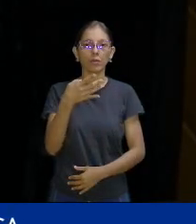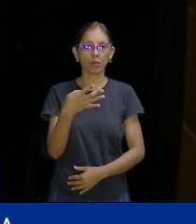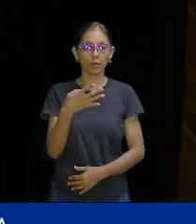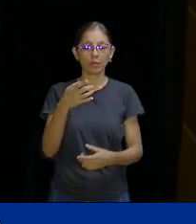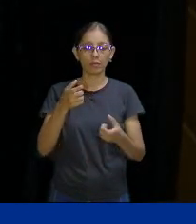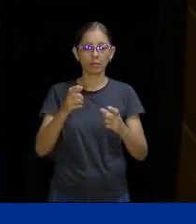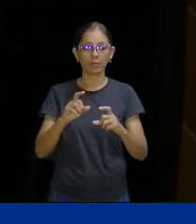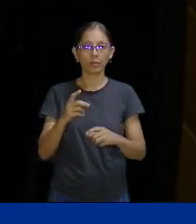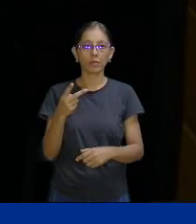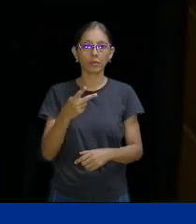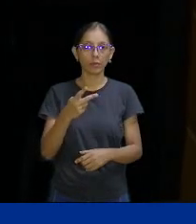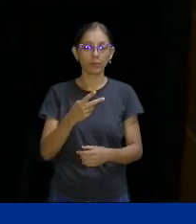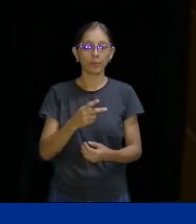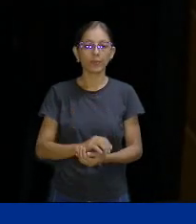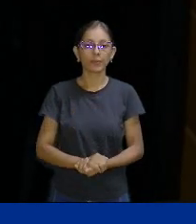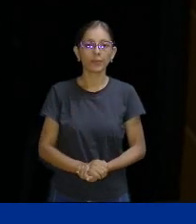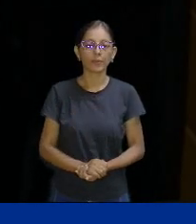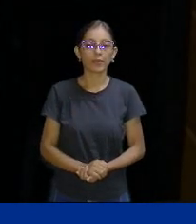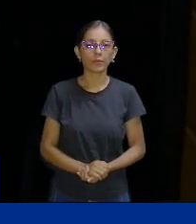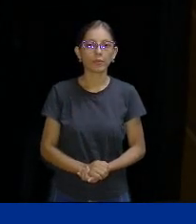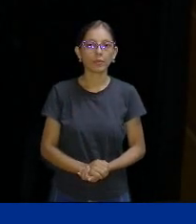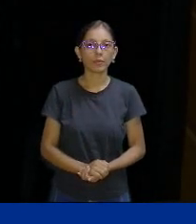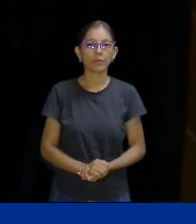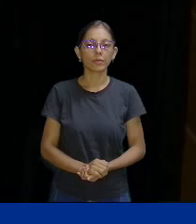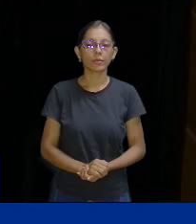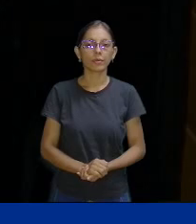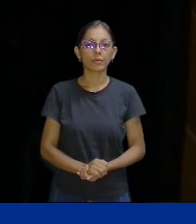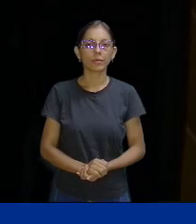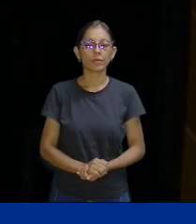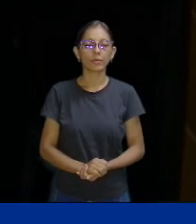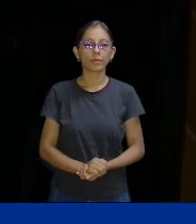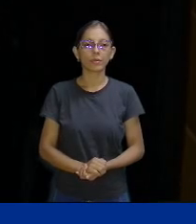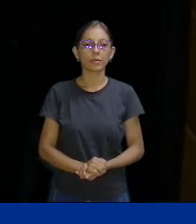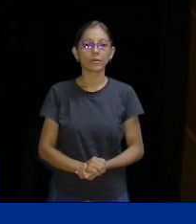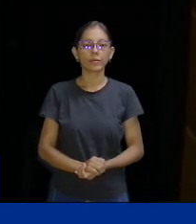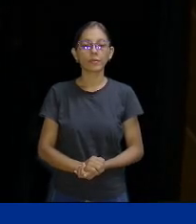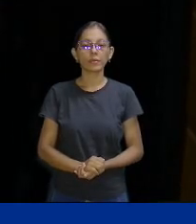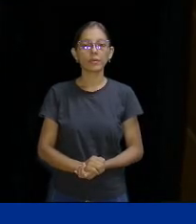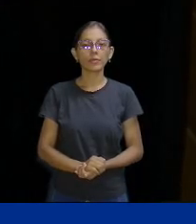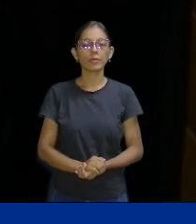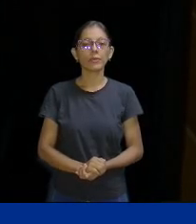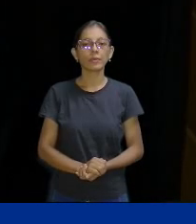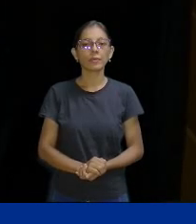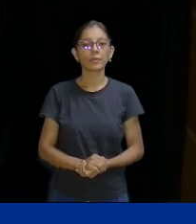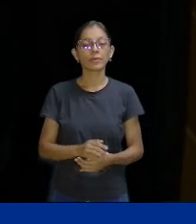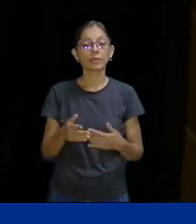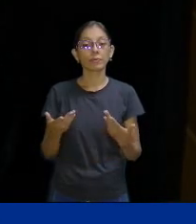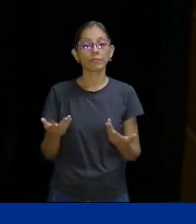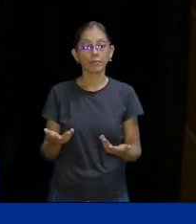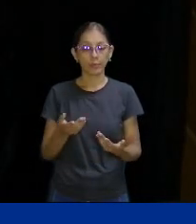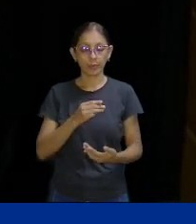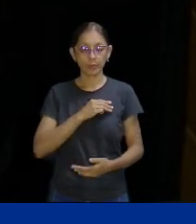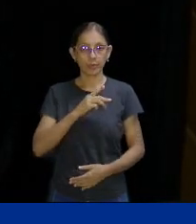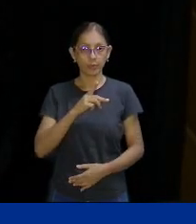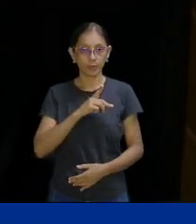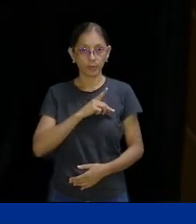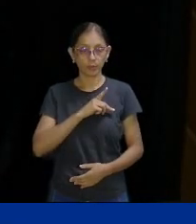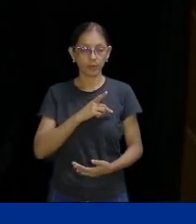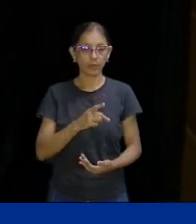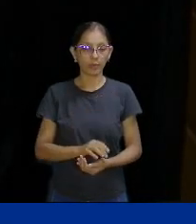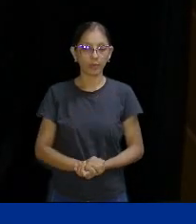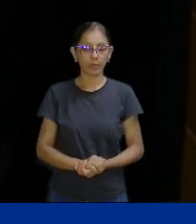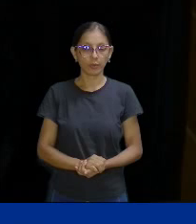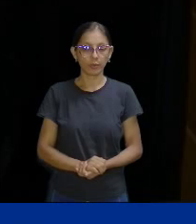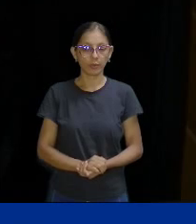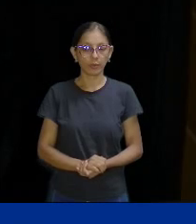TSE. Eles fecham aspas. A opinião deles, né? Instado a se manifestar, o Ministério Público Eleitoral divergiu